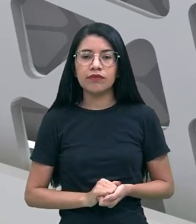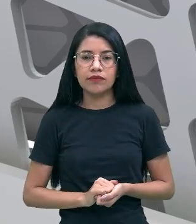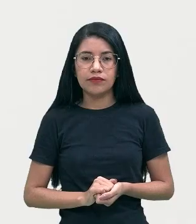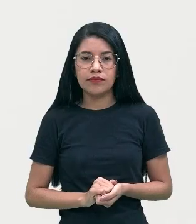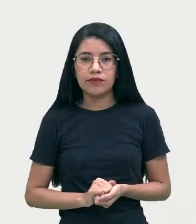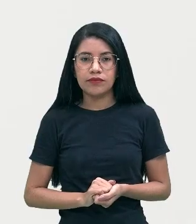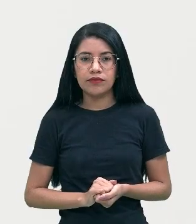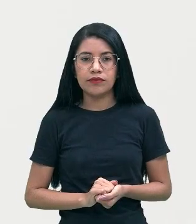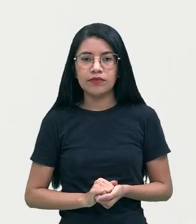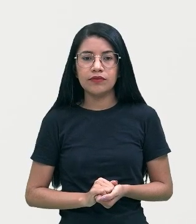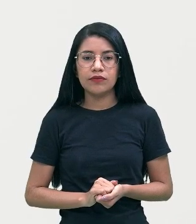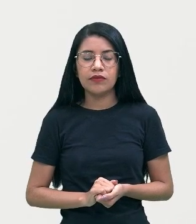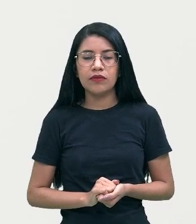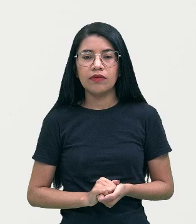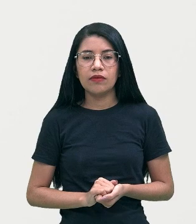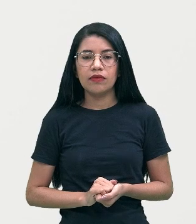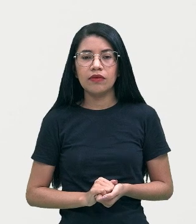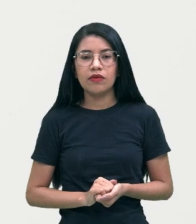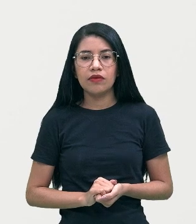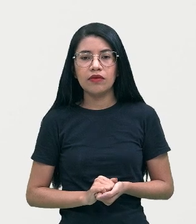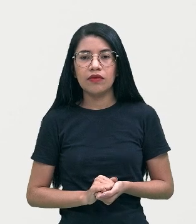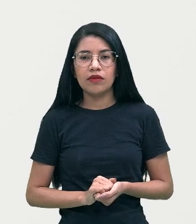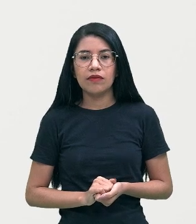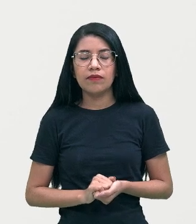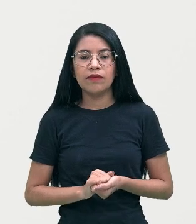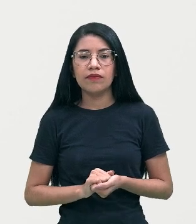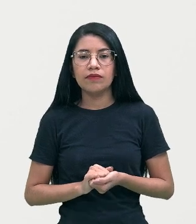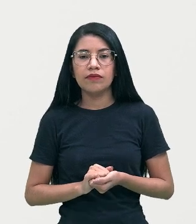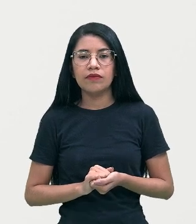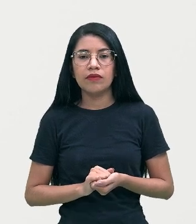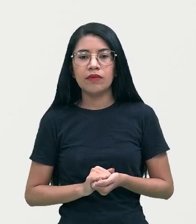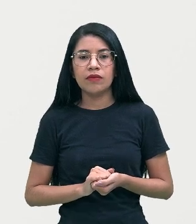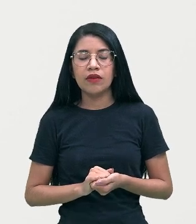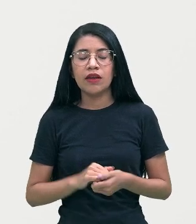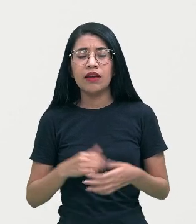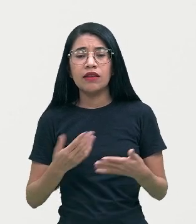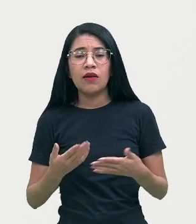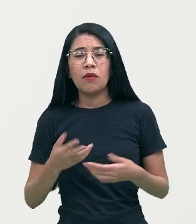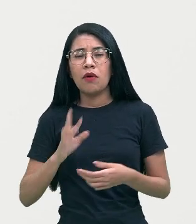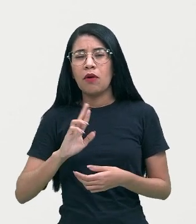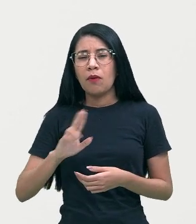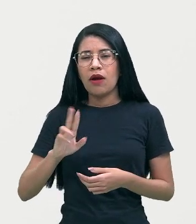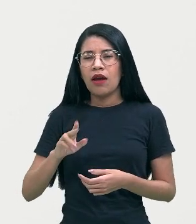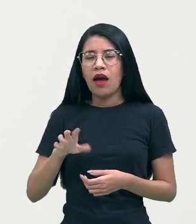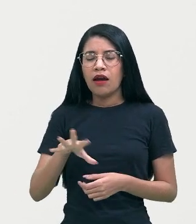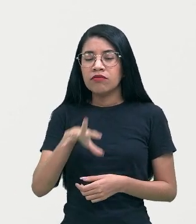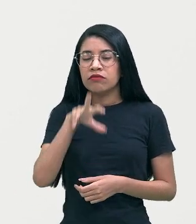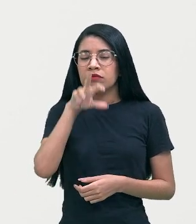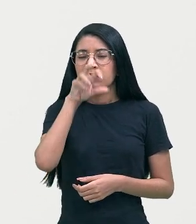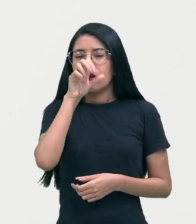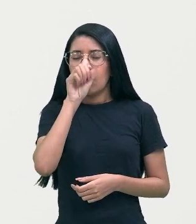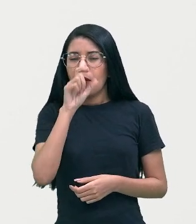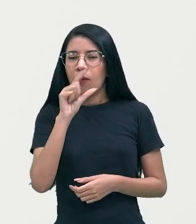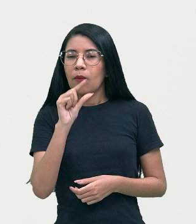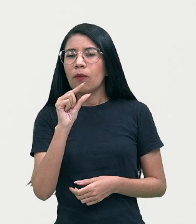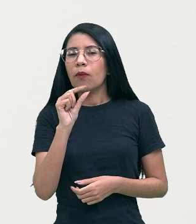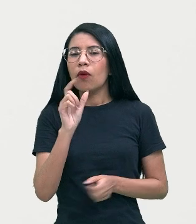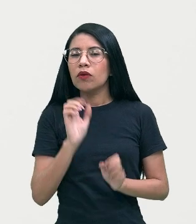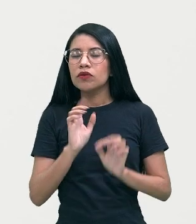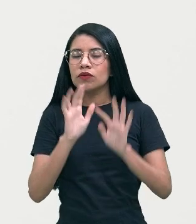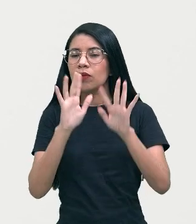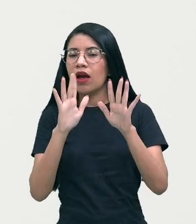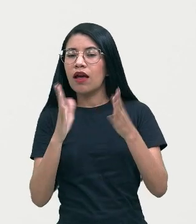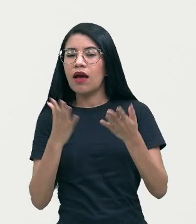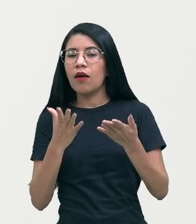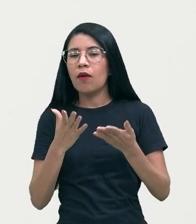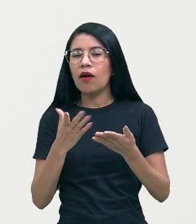cartela. Olha aí. Então, não é assim, inalei um pouco de fumaça, agora